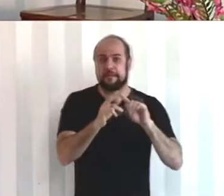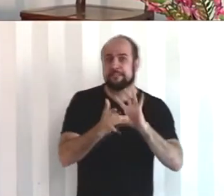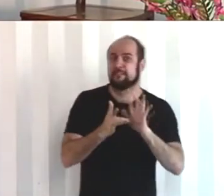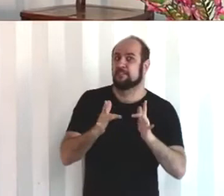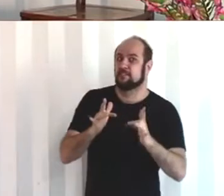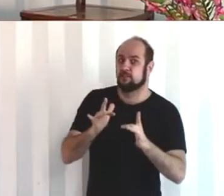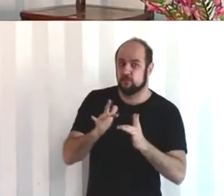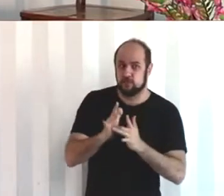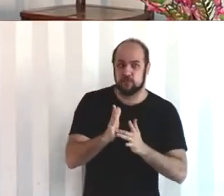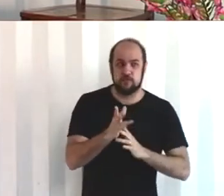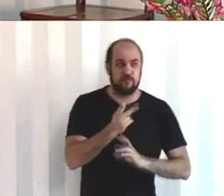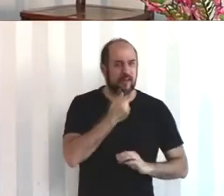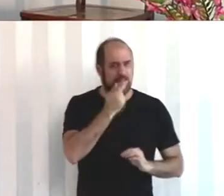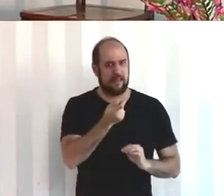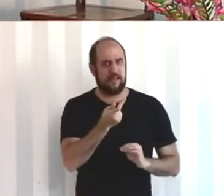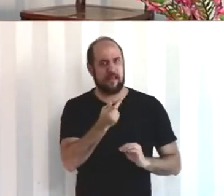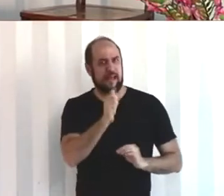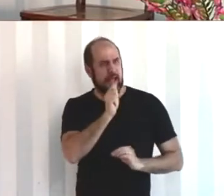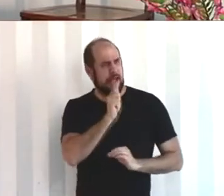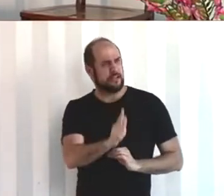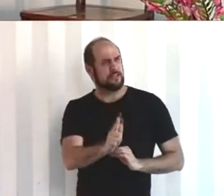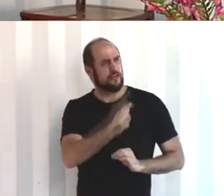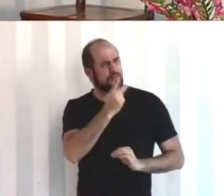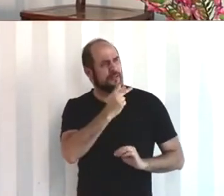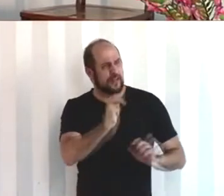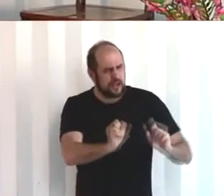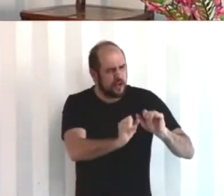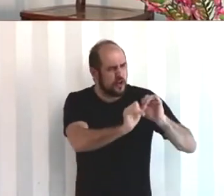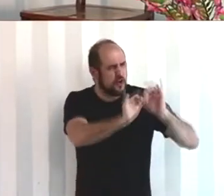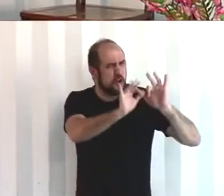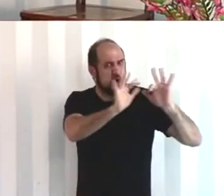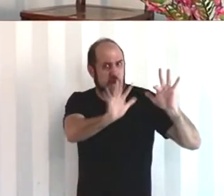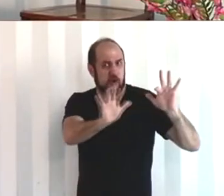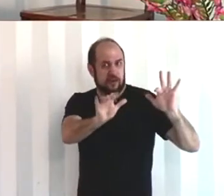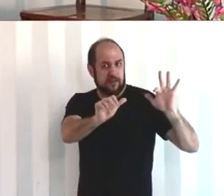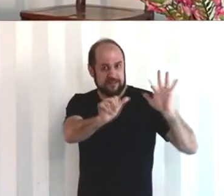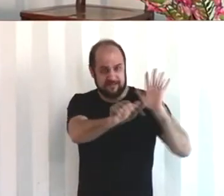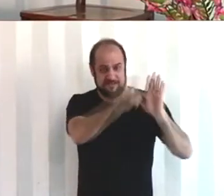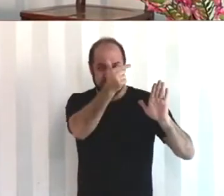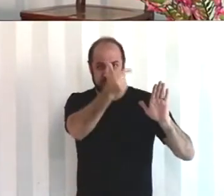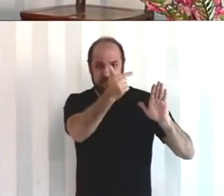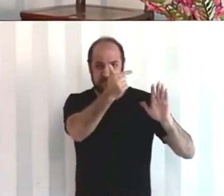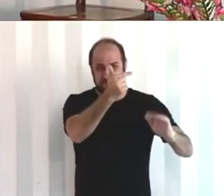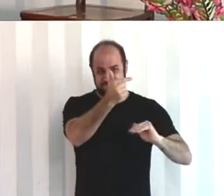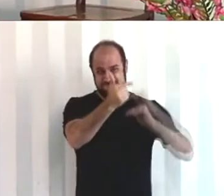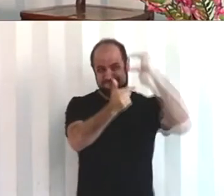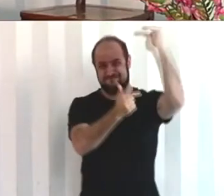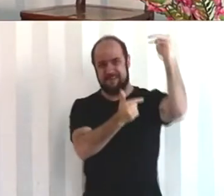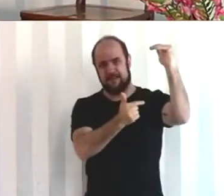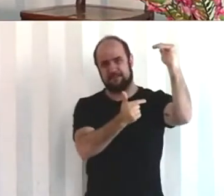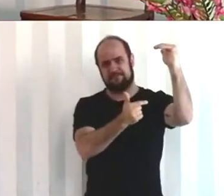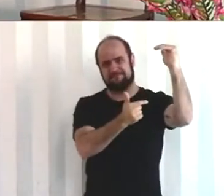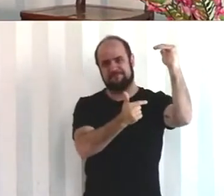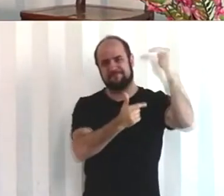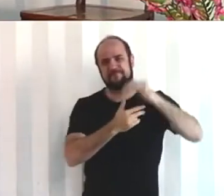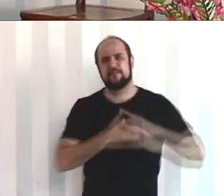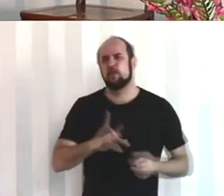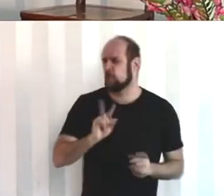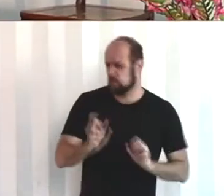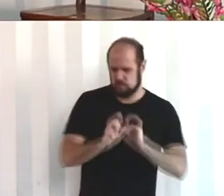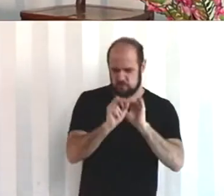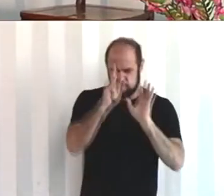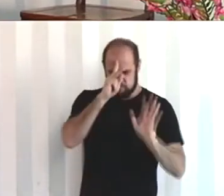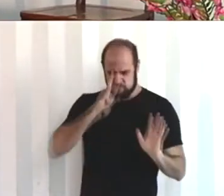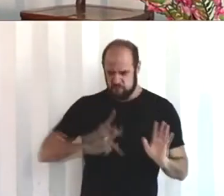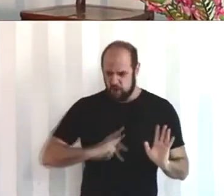para dizer, a glória da segunda casa será maior do que a primeira. Porque não é a glória do homem, mas é a glória